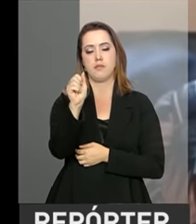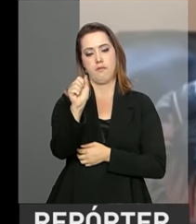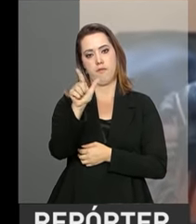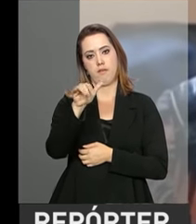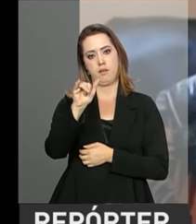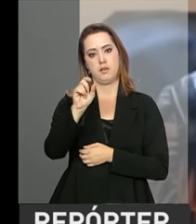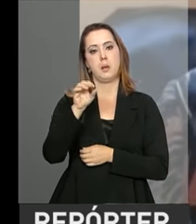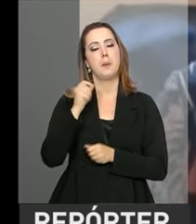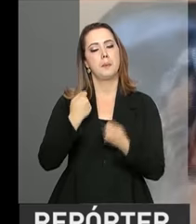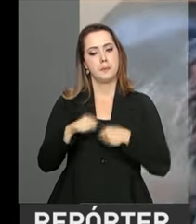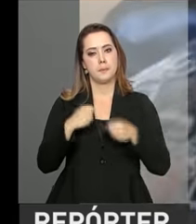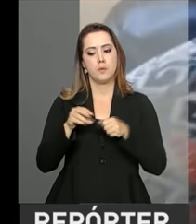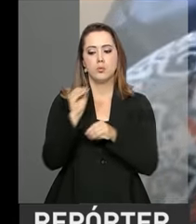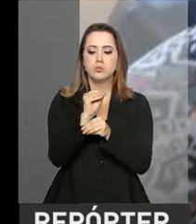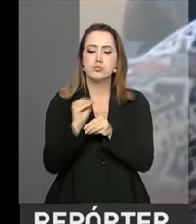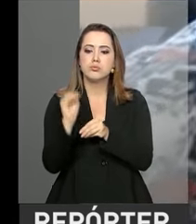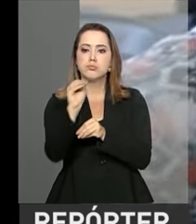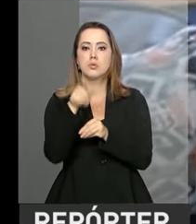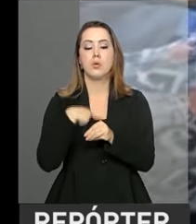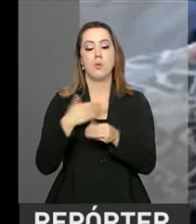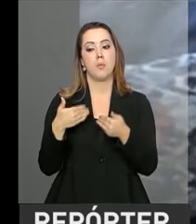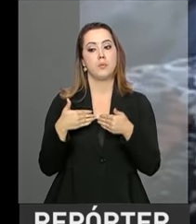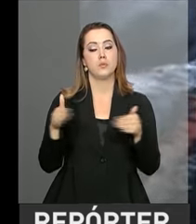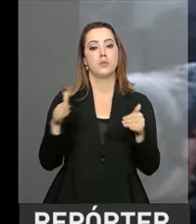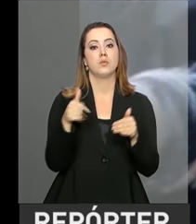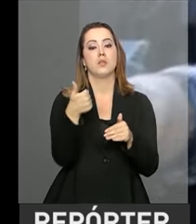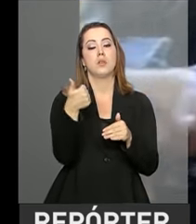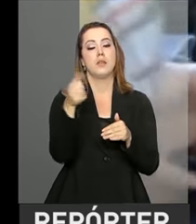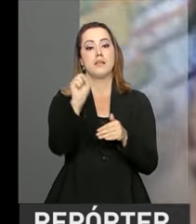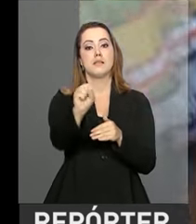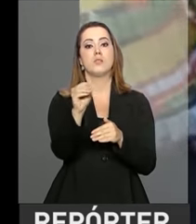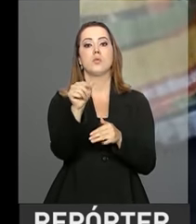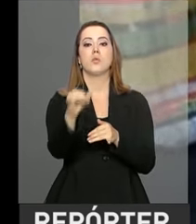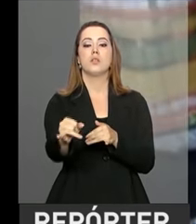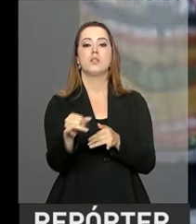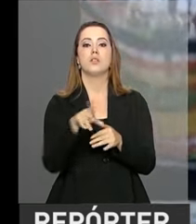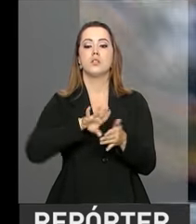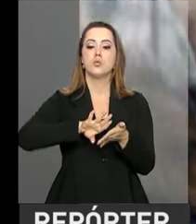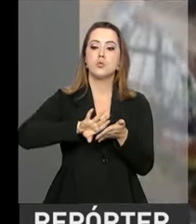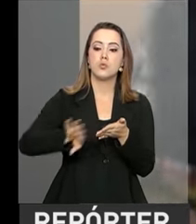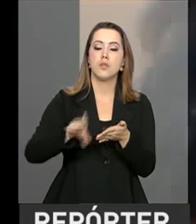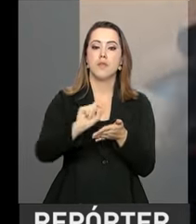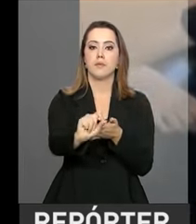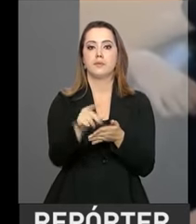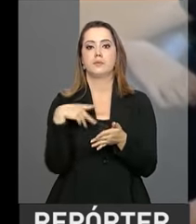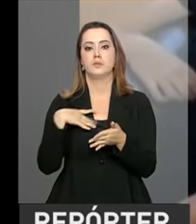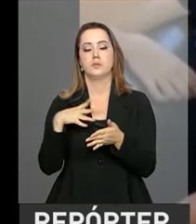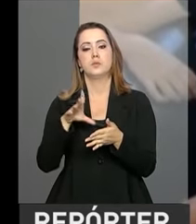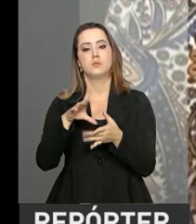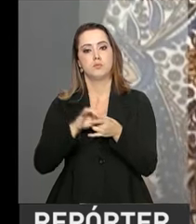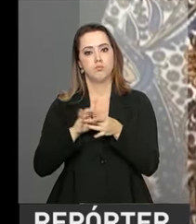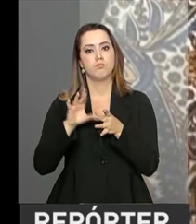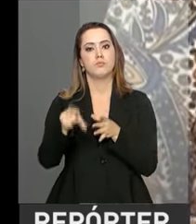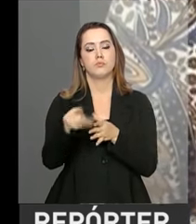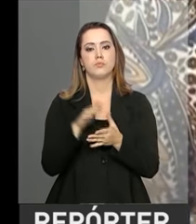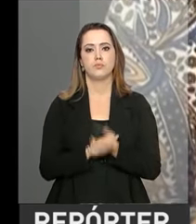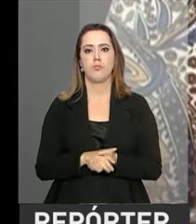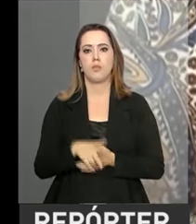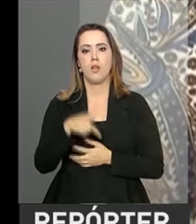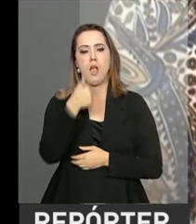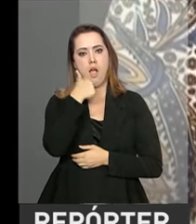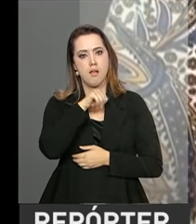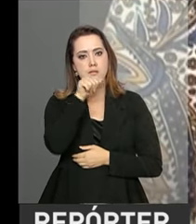o aumento da licença maternidade remunerada em 180 dias, nos casos de mães de bebês microcéfalos. As mães